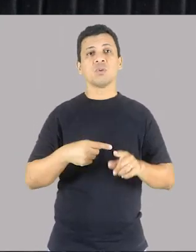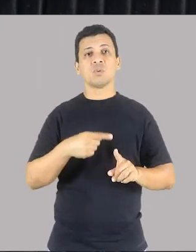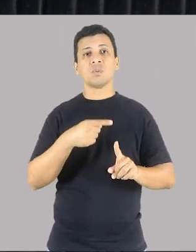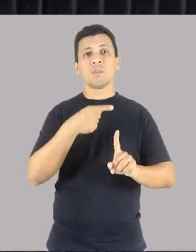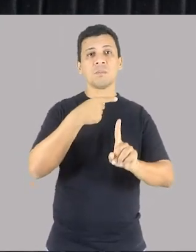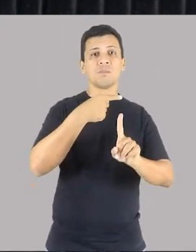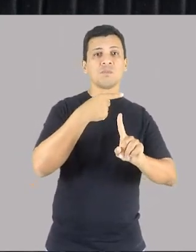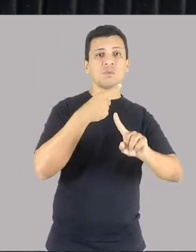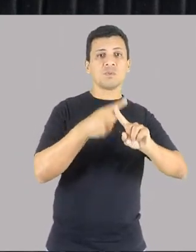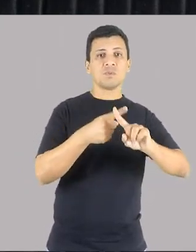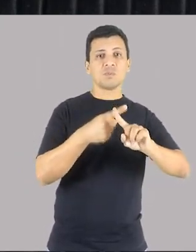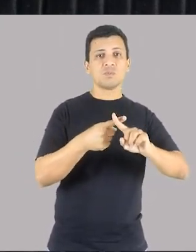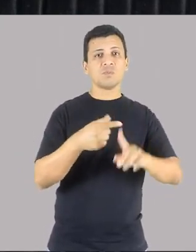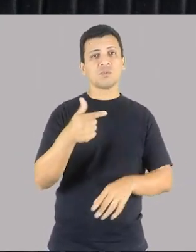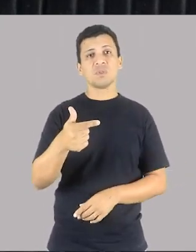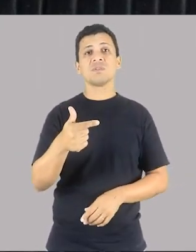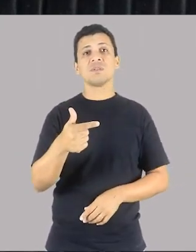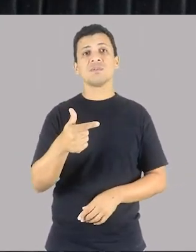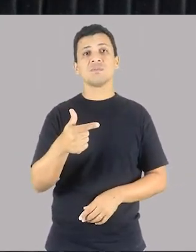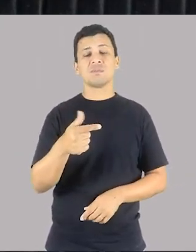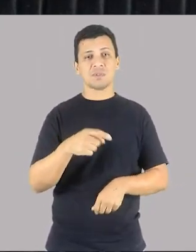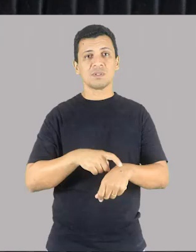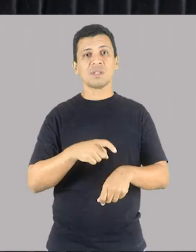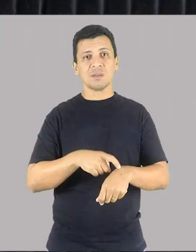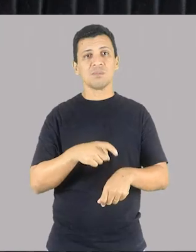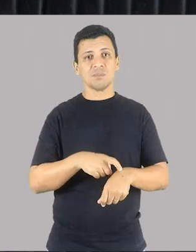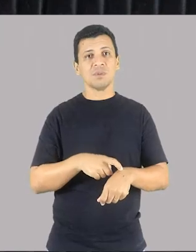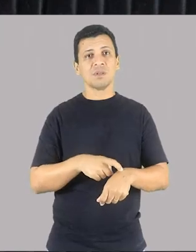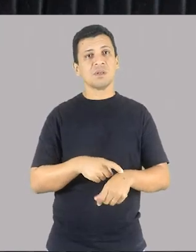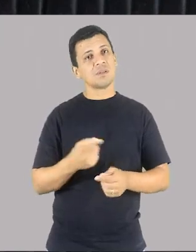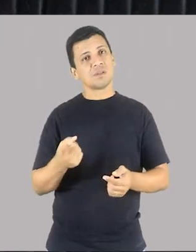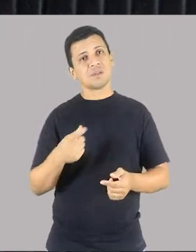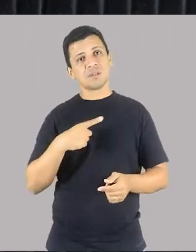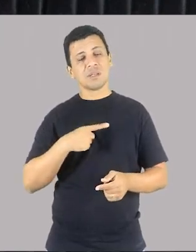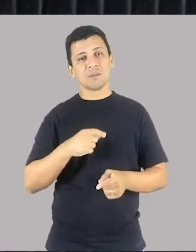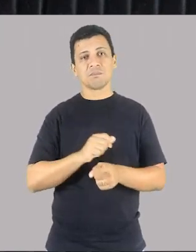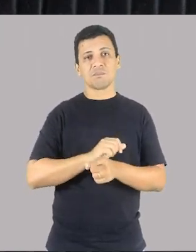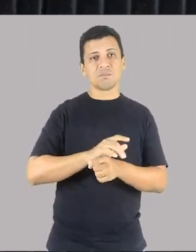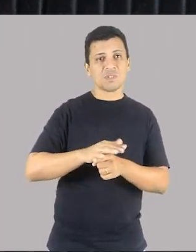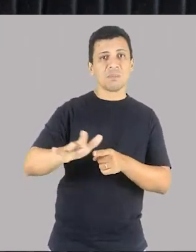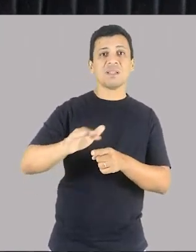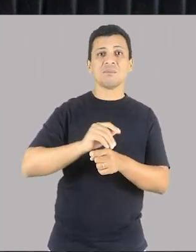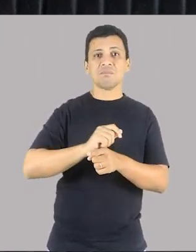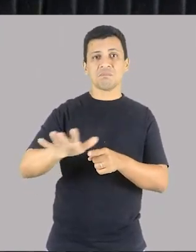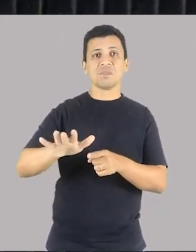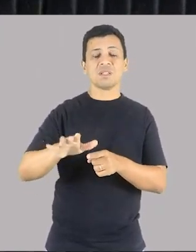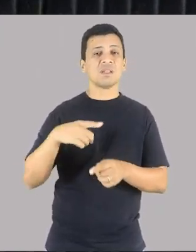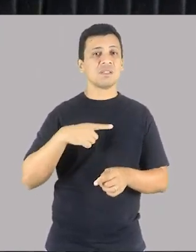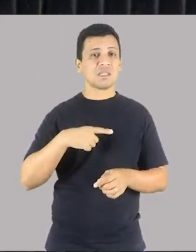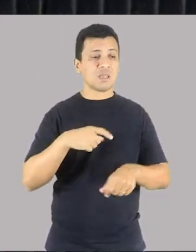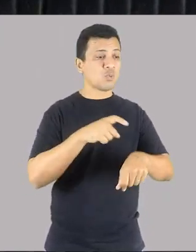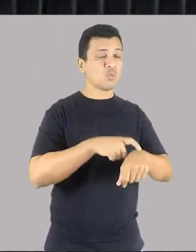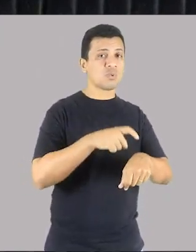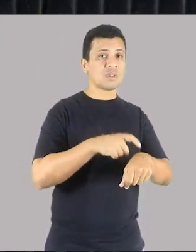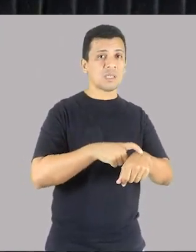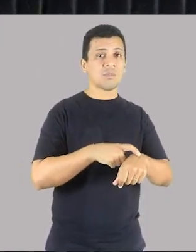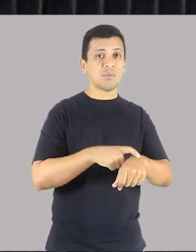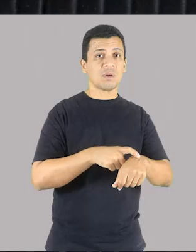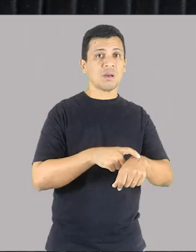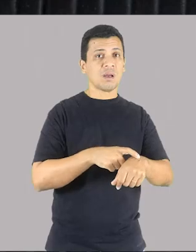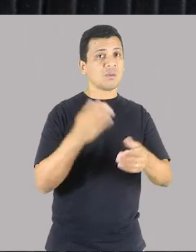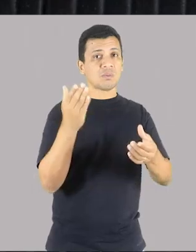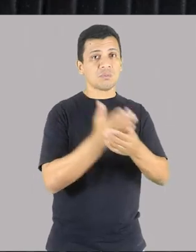em dobro quando se tratar de questões jurisdicionais. Se o Estado estiver sendo demandado, ele vai ter o dobro de tempo para